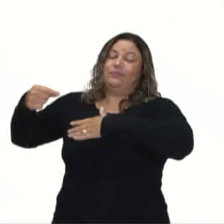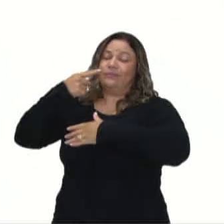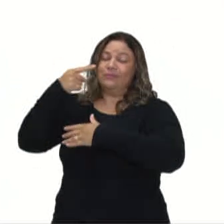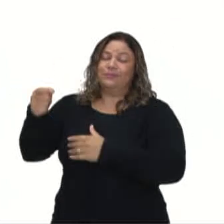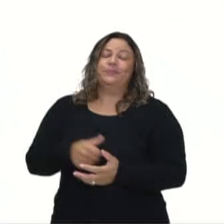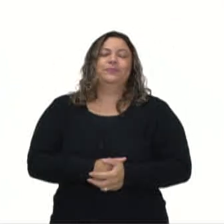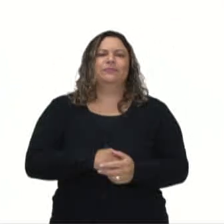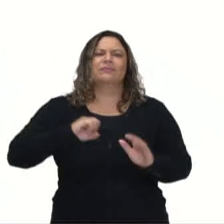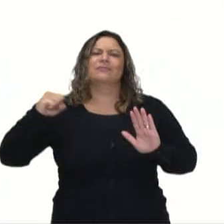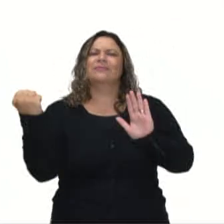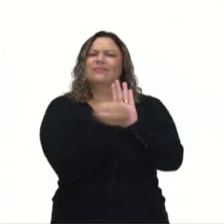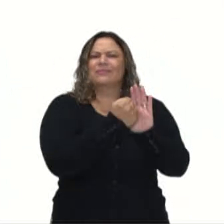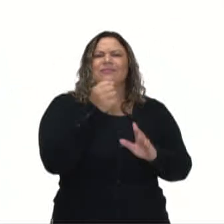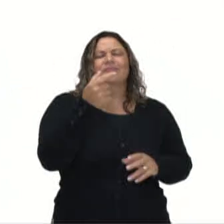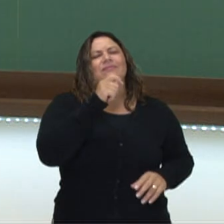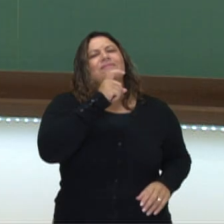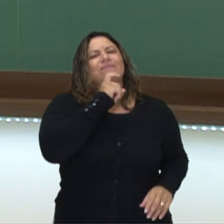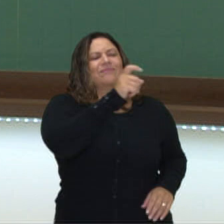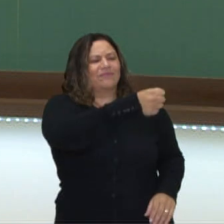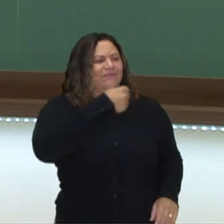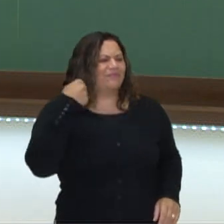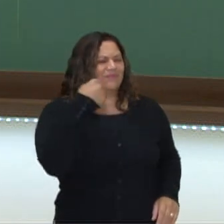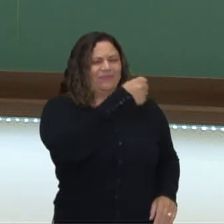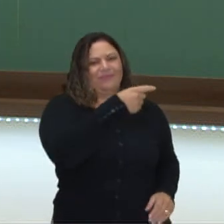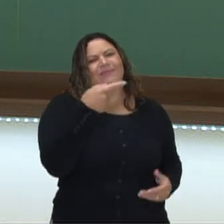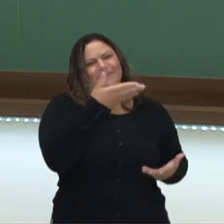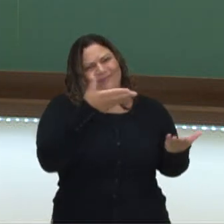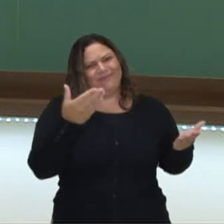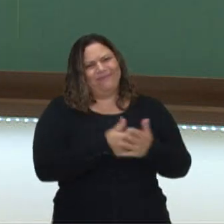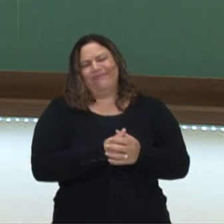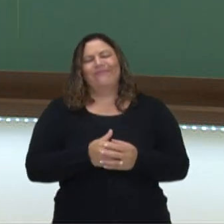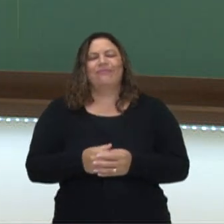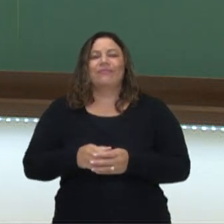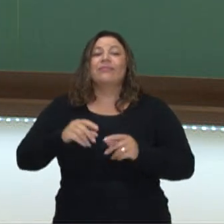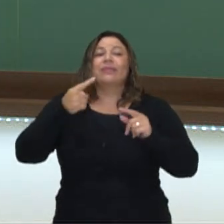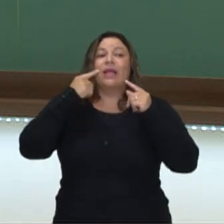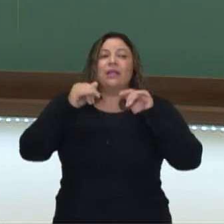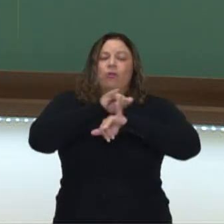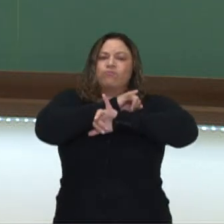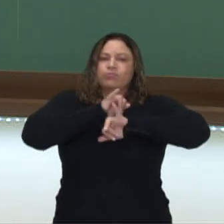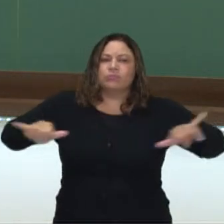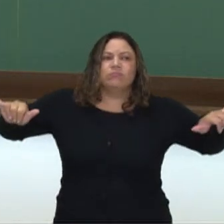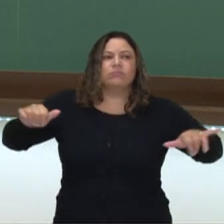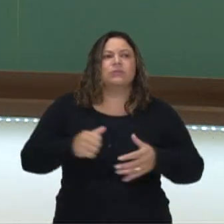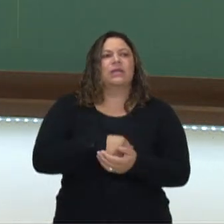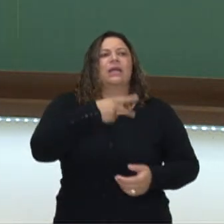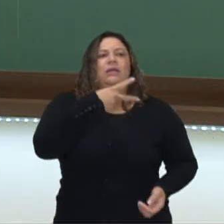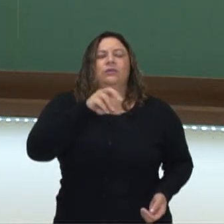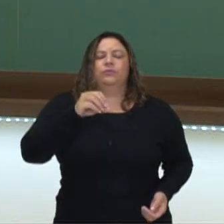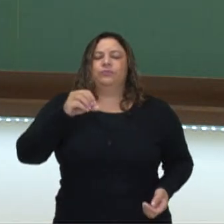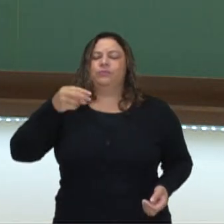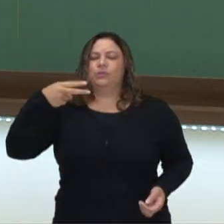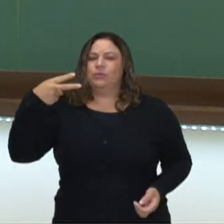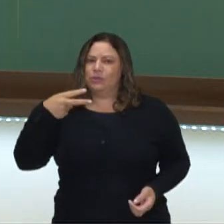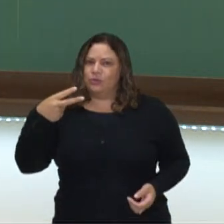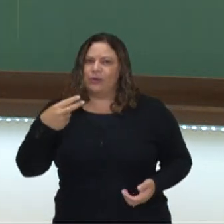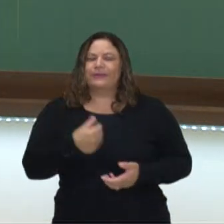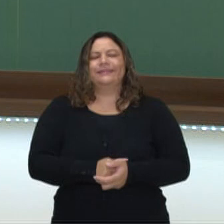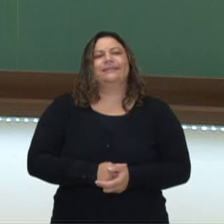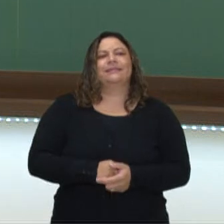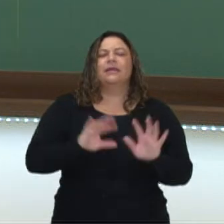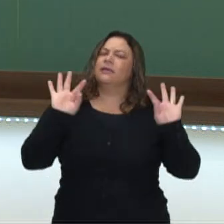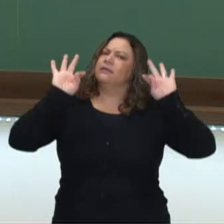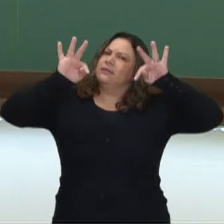Observem que esse texto foi publicado originalmente em 2002 na revista BCP, né? E se encerra assim, com